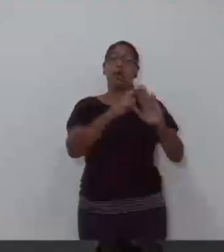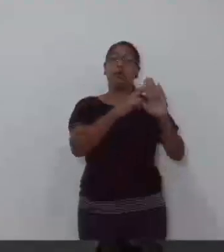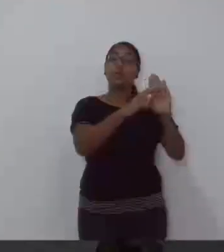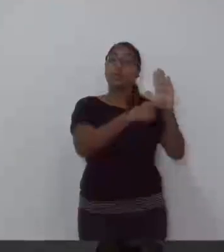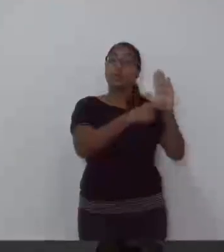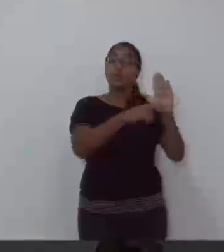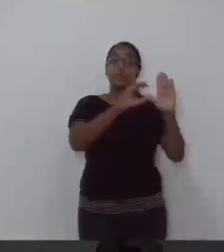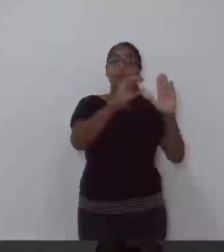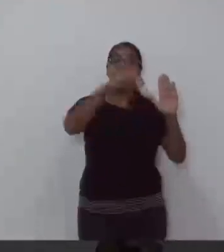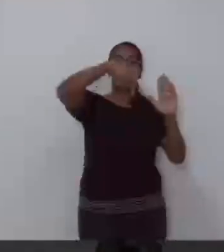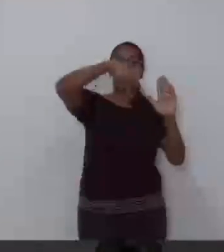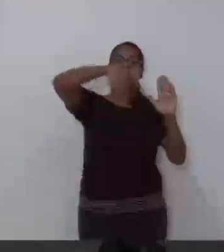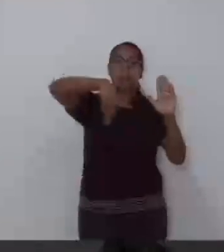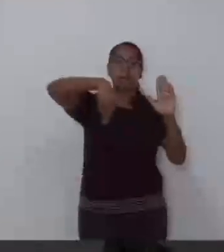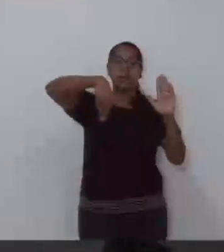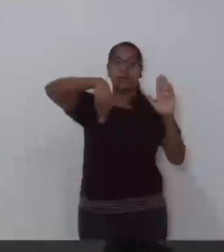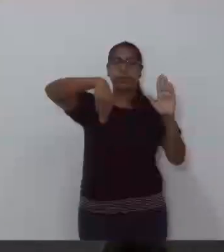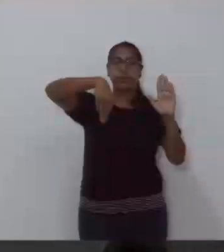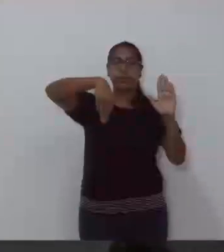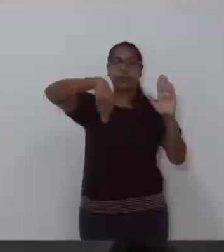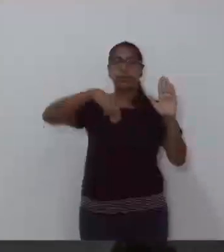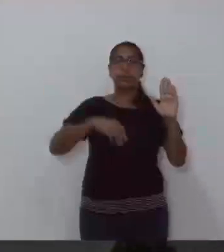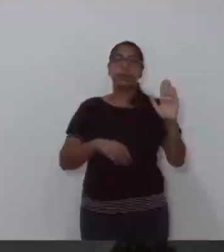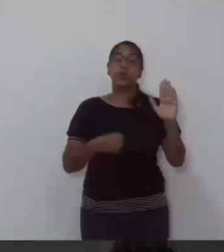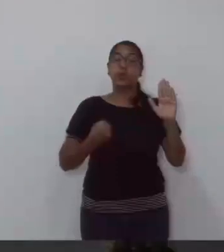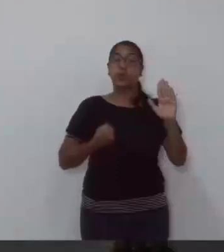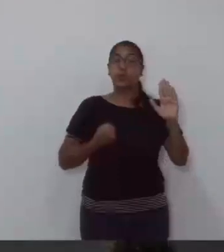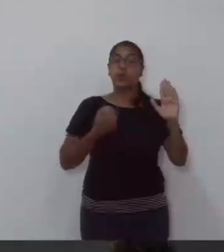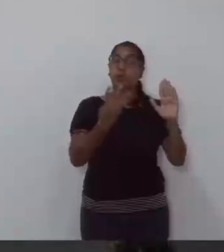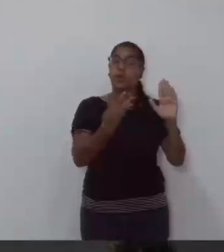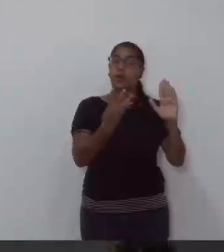resolução CMN número